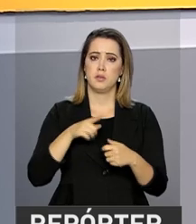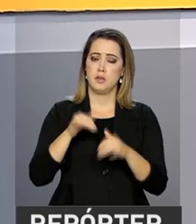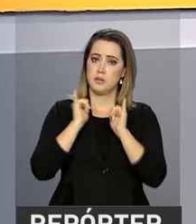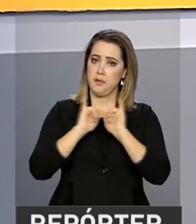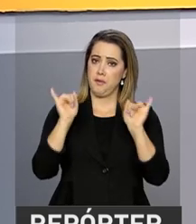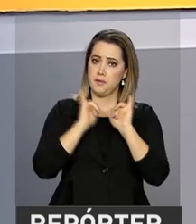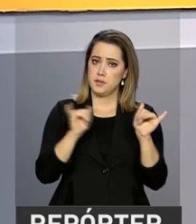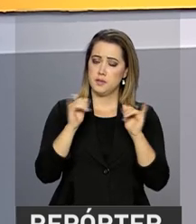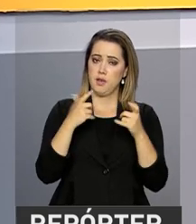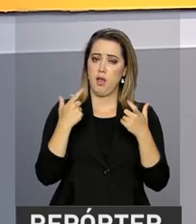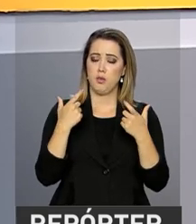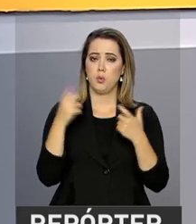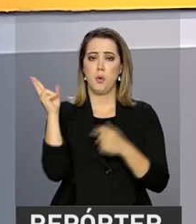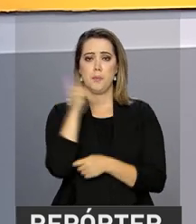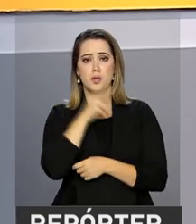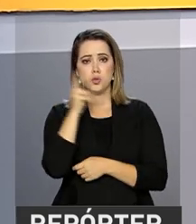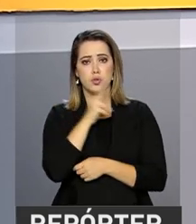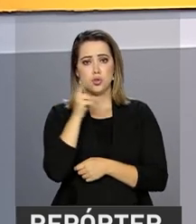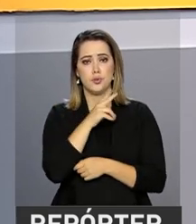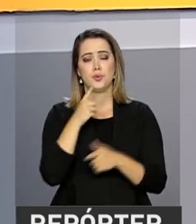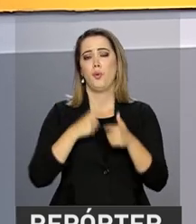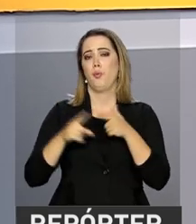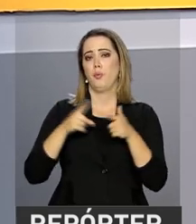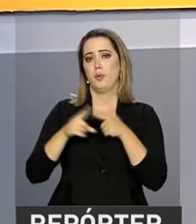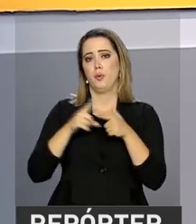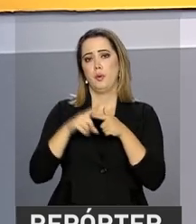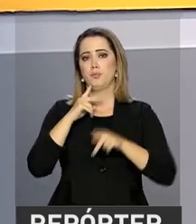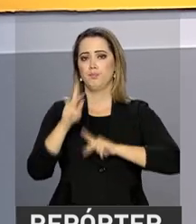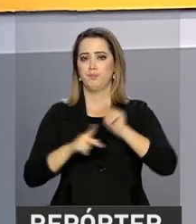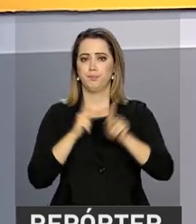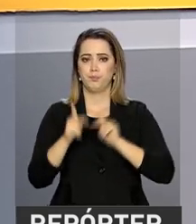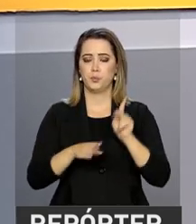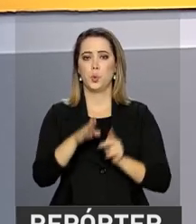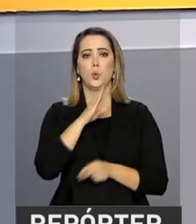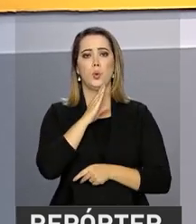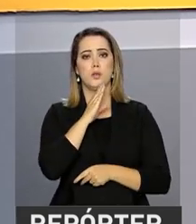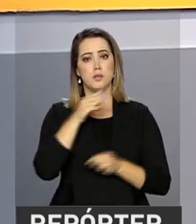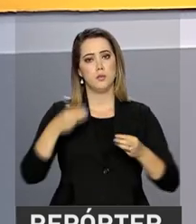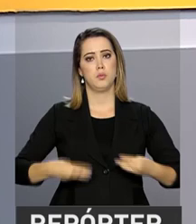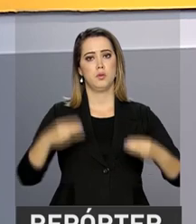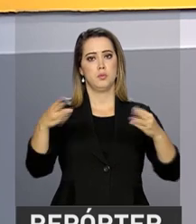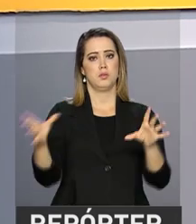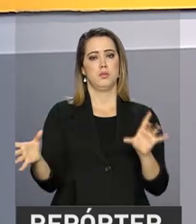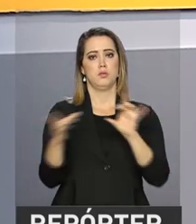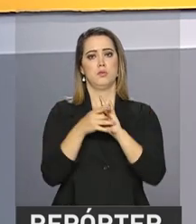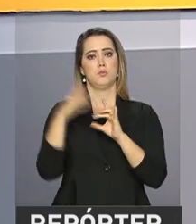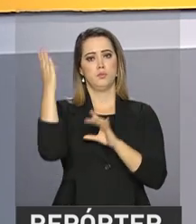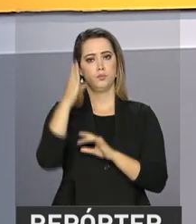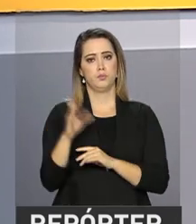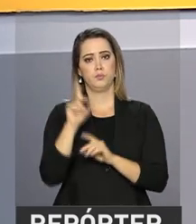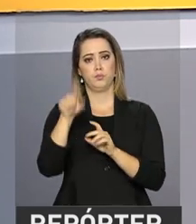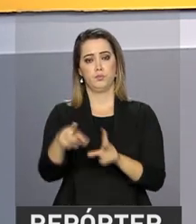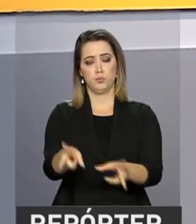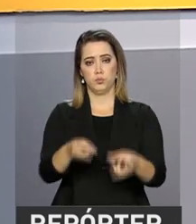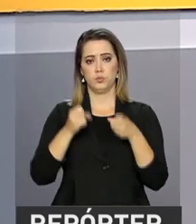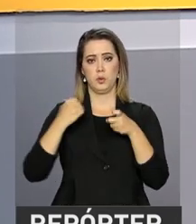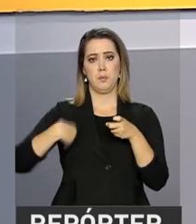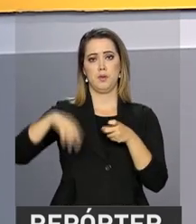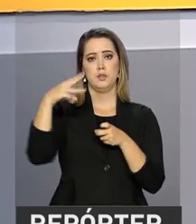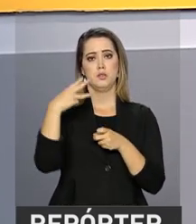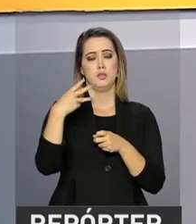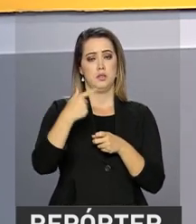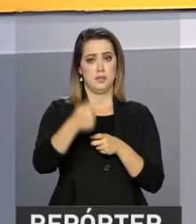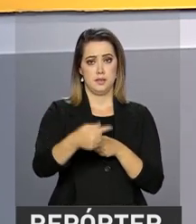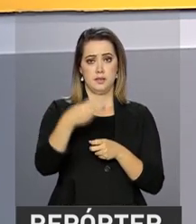decretada a situação de emergência ou calamidade pública reconhecidos pelo Ministério da Integração Nacional. A estimativa é